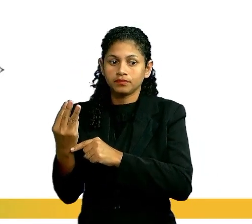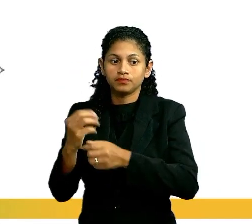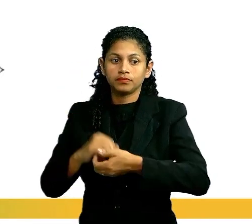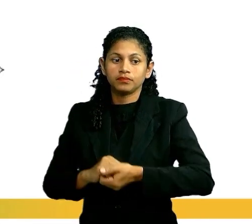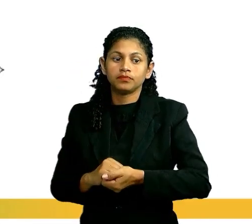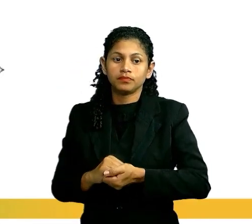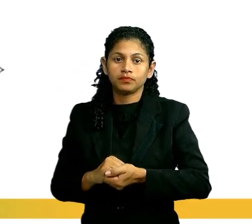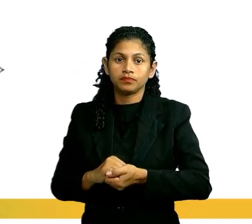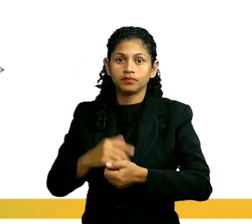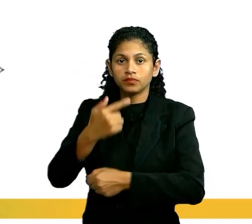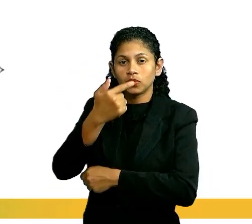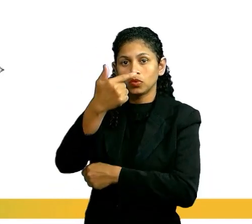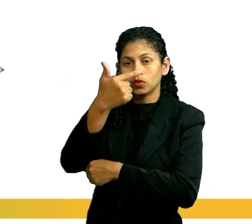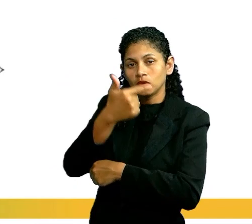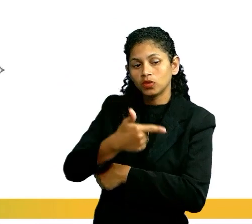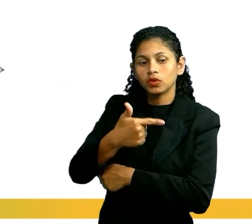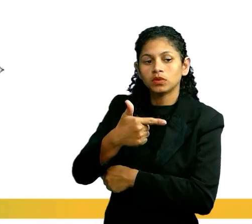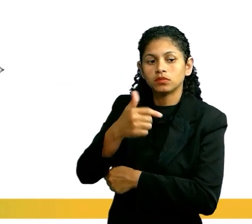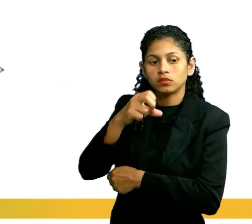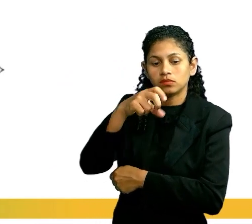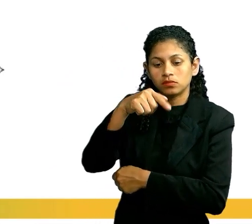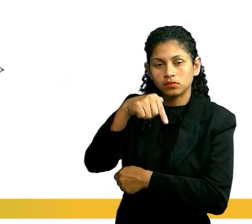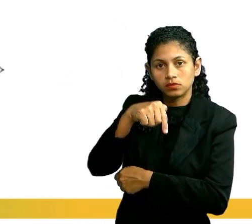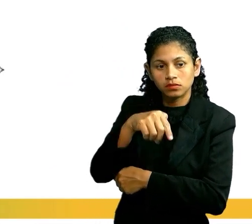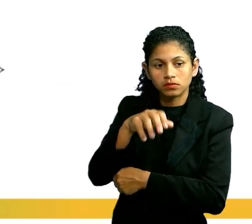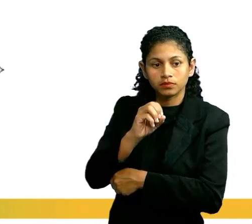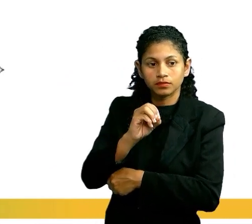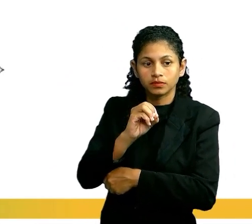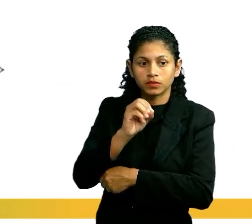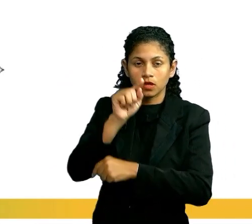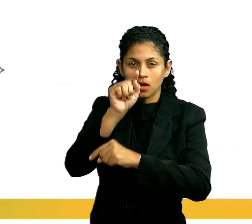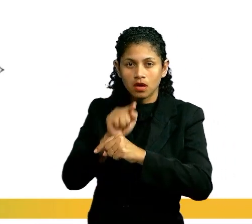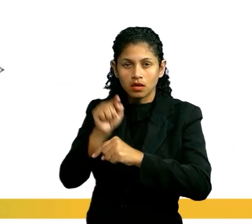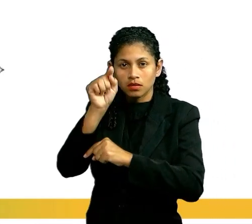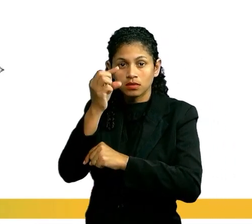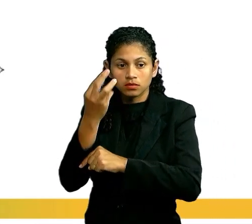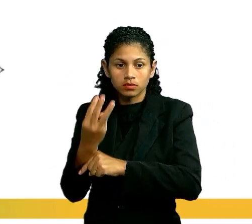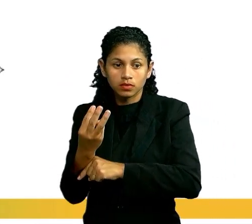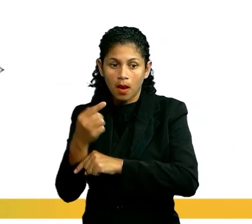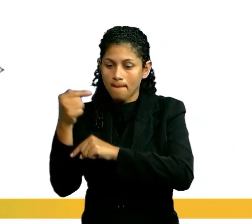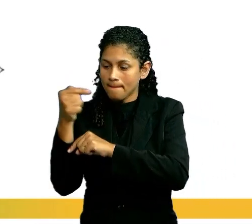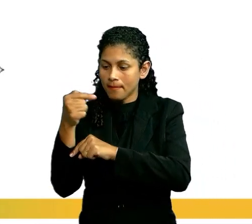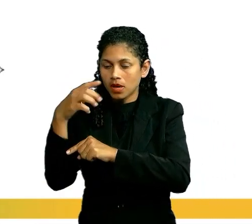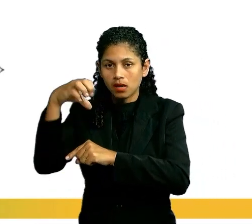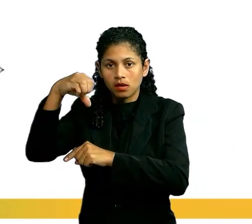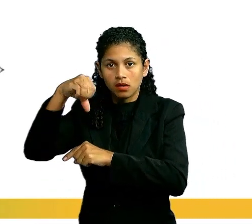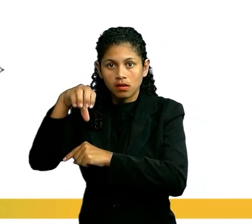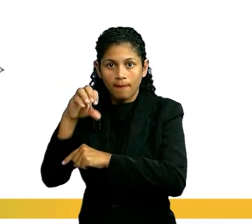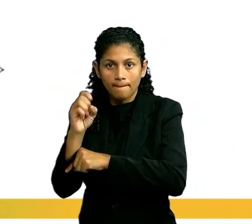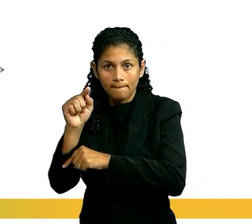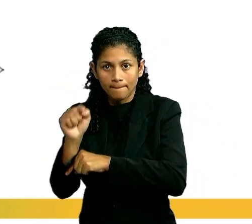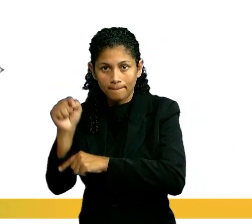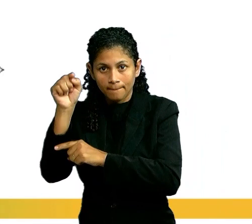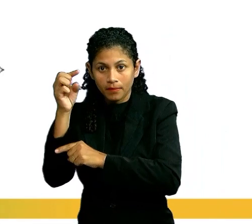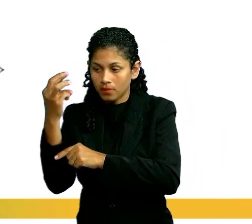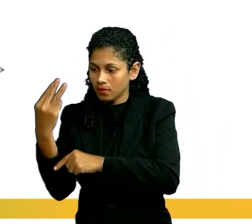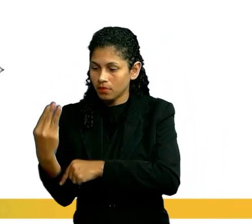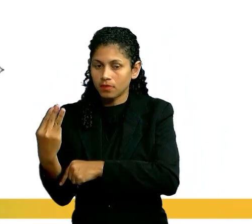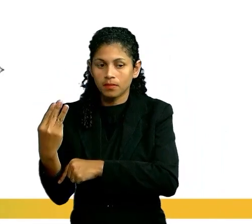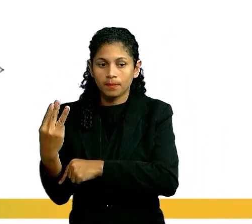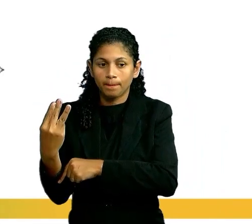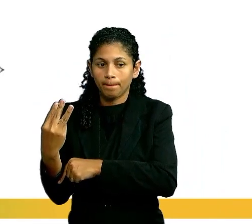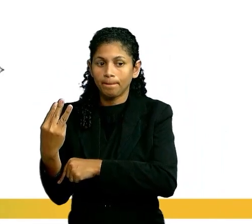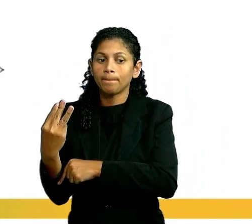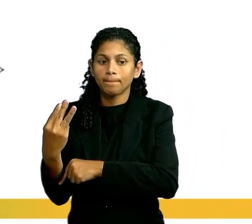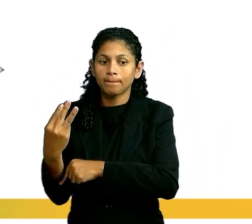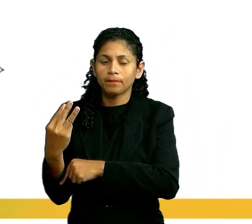270 raiz de 3 menos 90 raiz de 3, que é o resultado dessa multiplicação, e eu passei para lá já, ó. Agora, o que eu faço, professor?